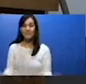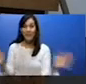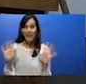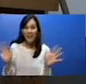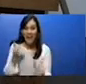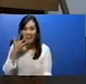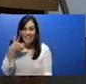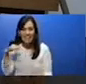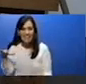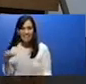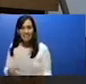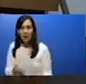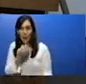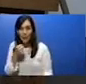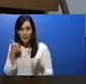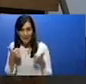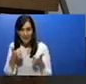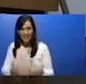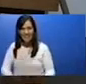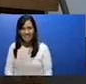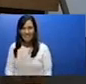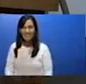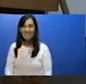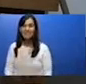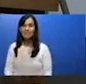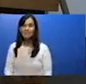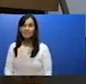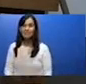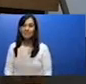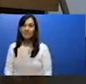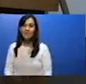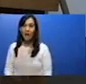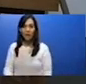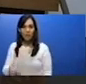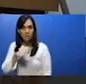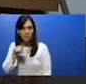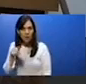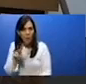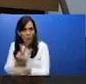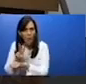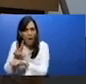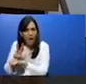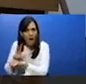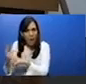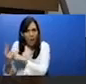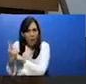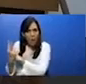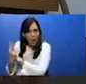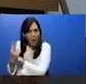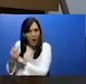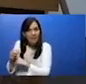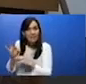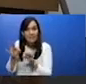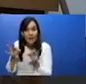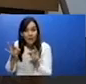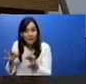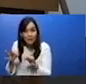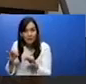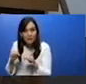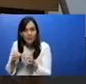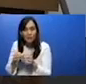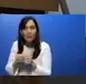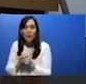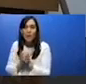Olá, crianças! Tudo bem com vocês? Estão se cuidando direitinho, fazendo todas as medidas de